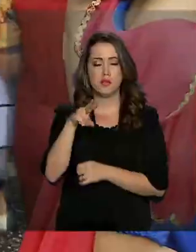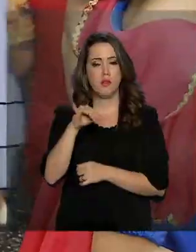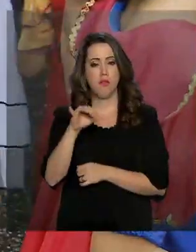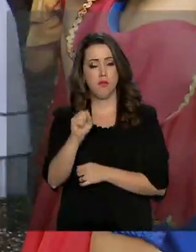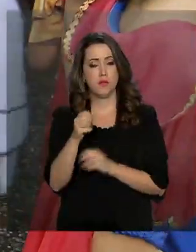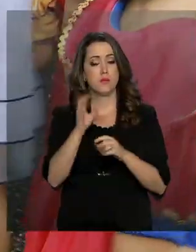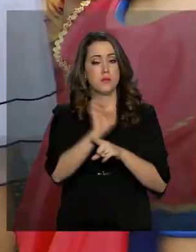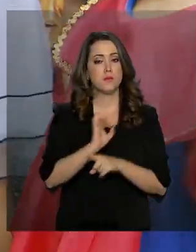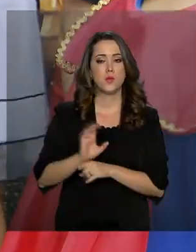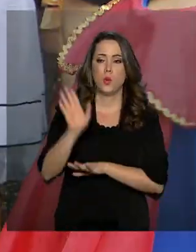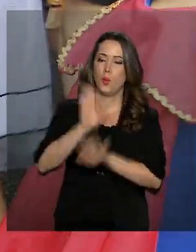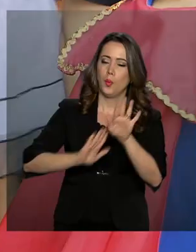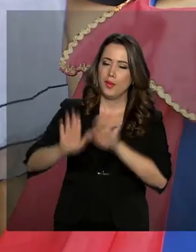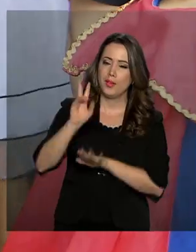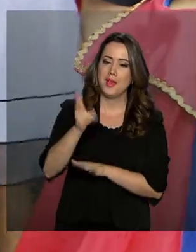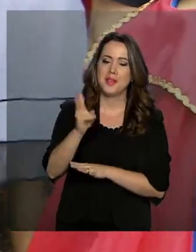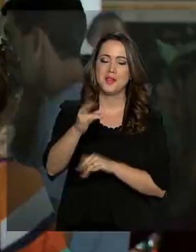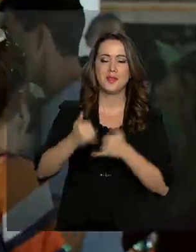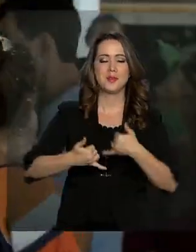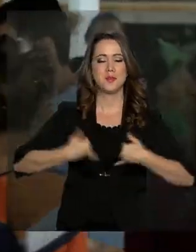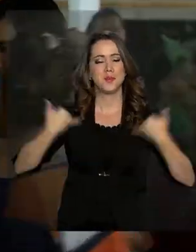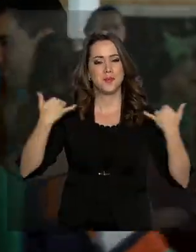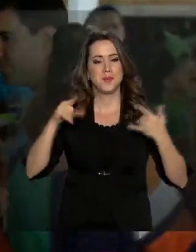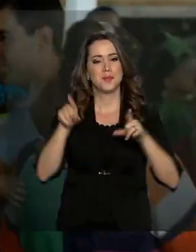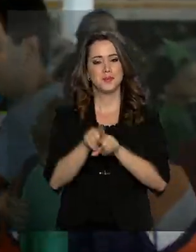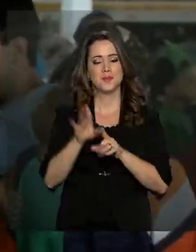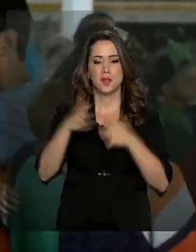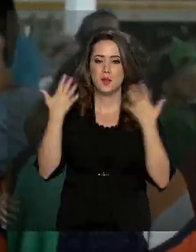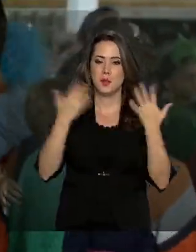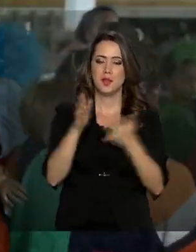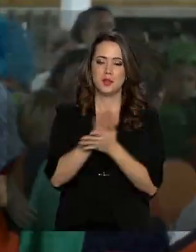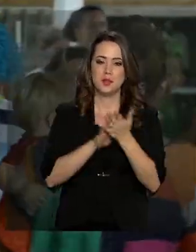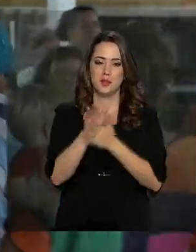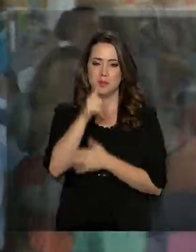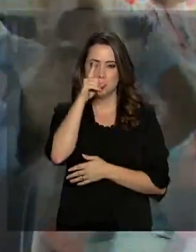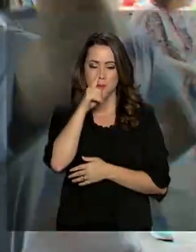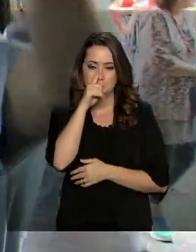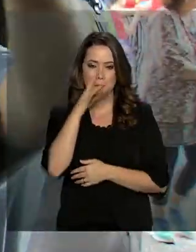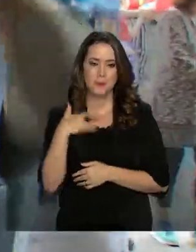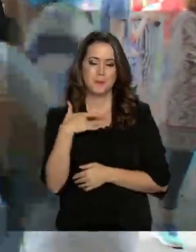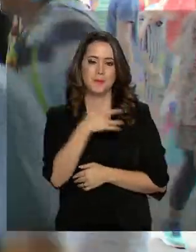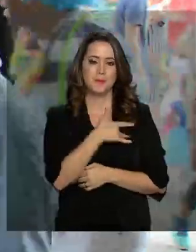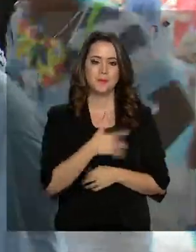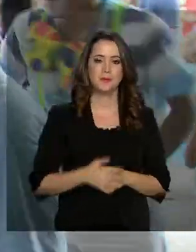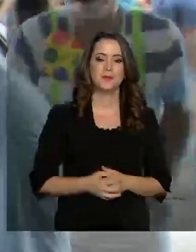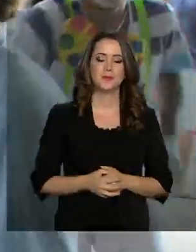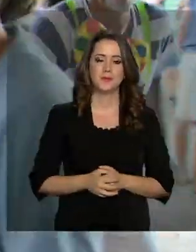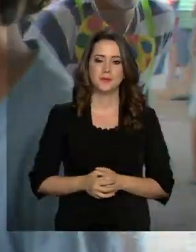estado. Com cuidado, dá para curtir bastante, com alegria e sem riscos à saúde. Música.